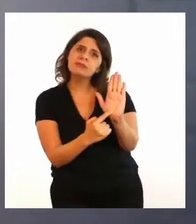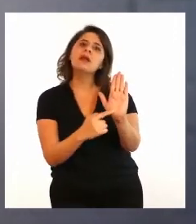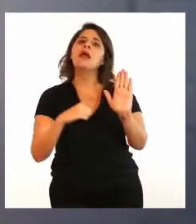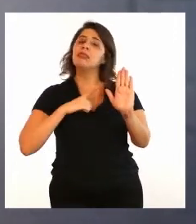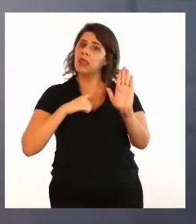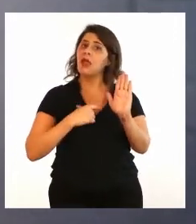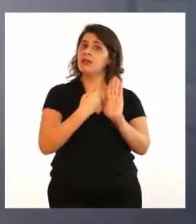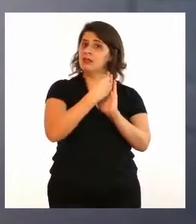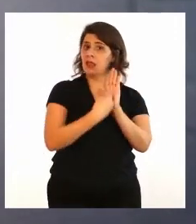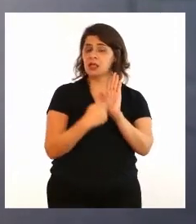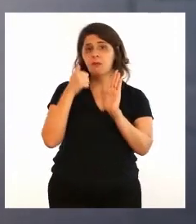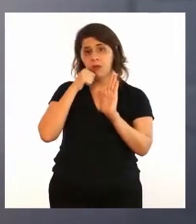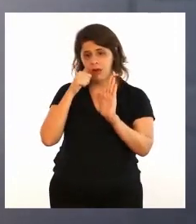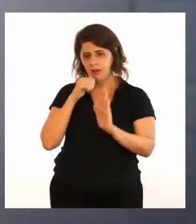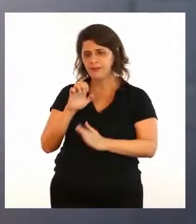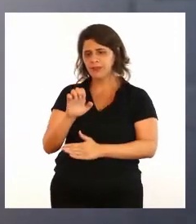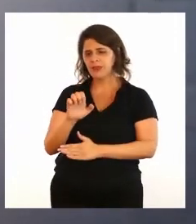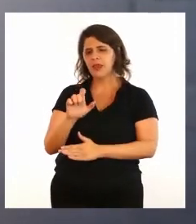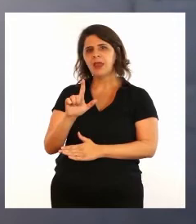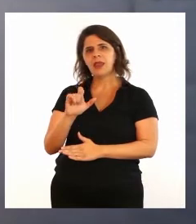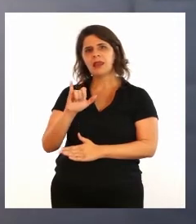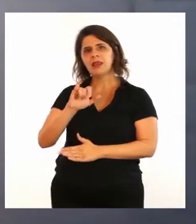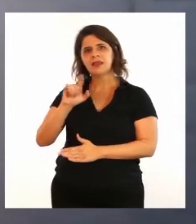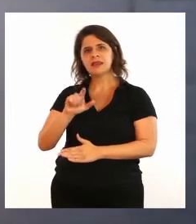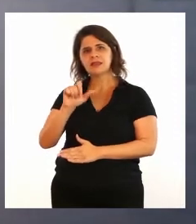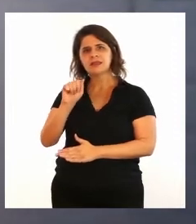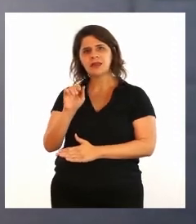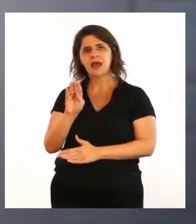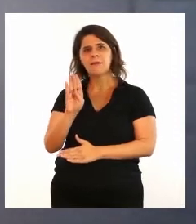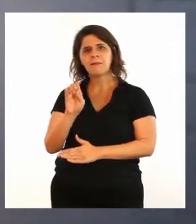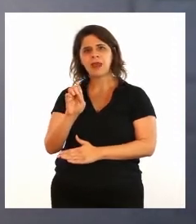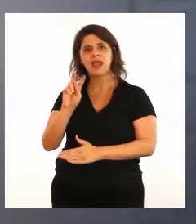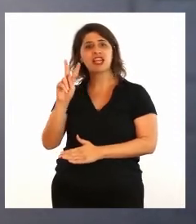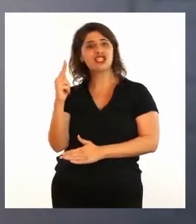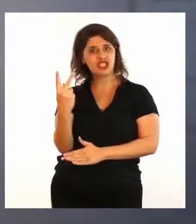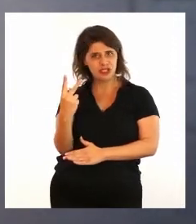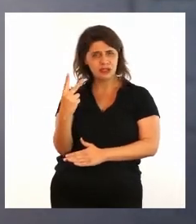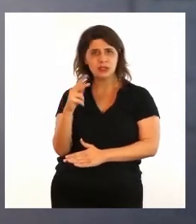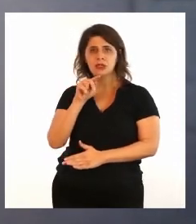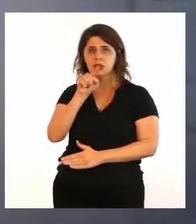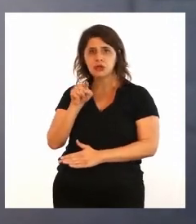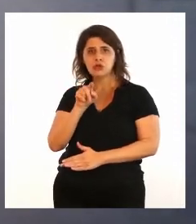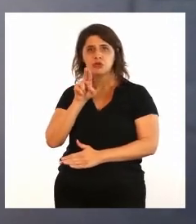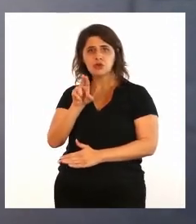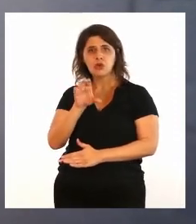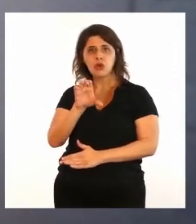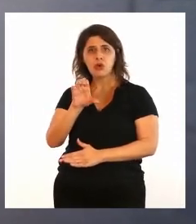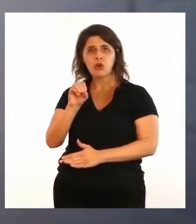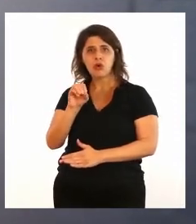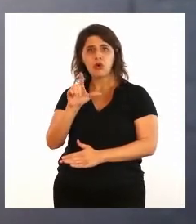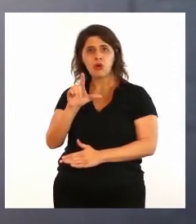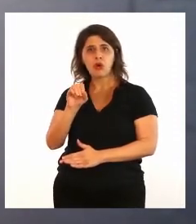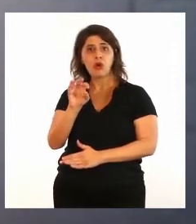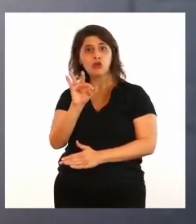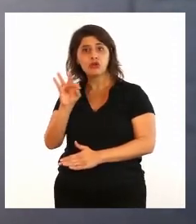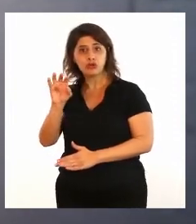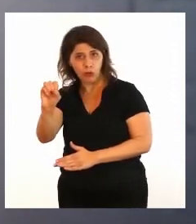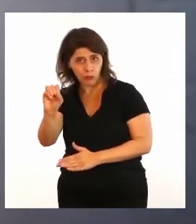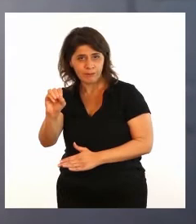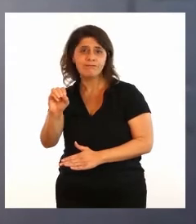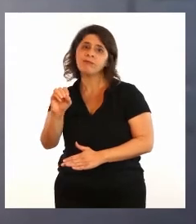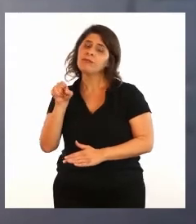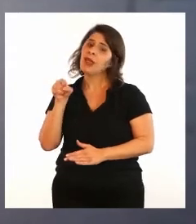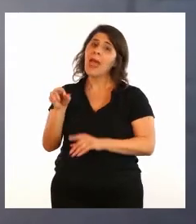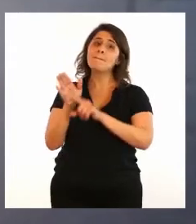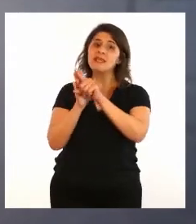Maria Elizabeth Zuccolotto, que é pesquisadora e professora do Museu Nacional, na entrevista que nós fizemos